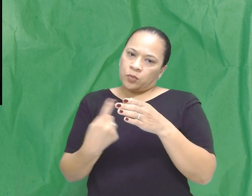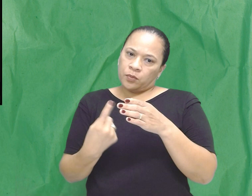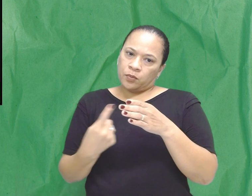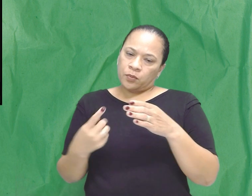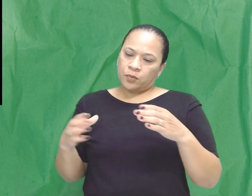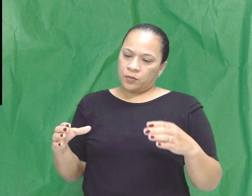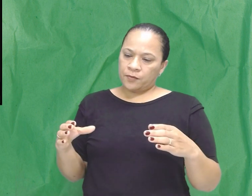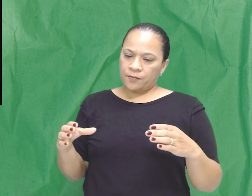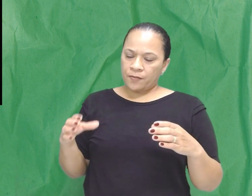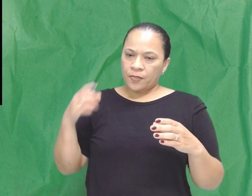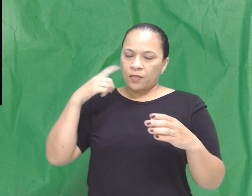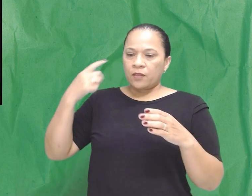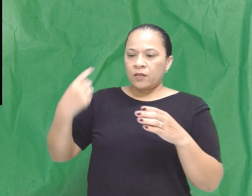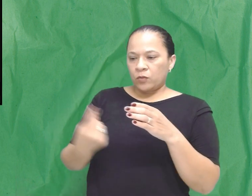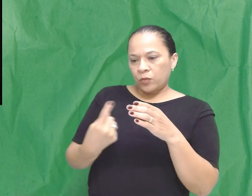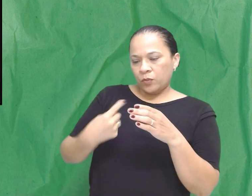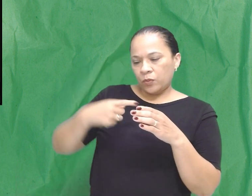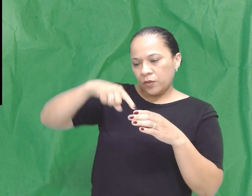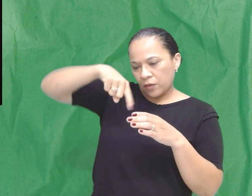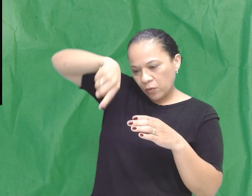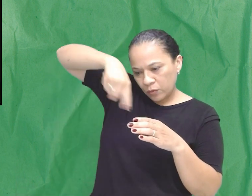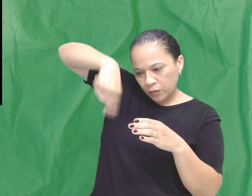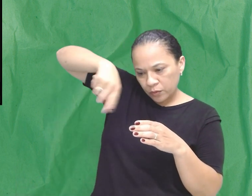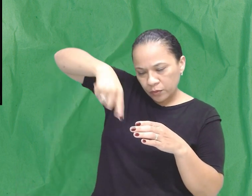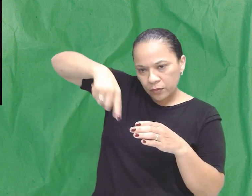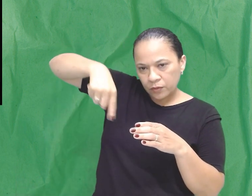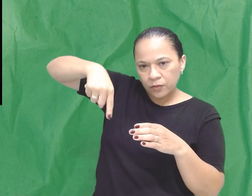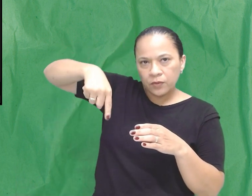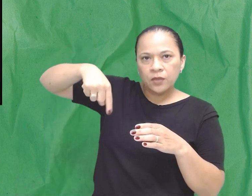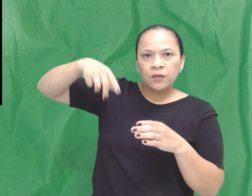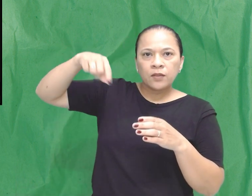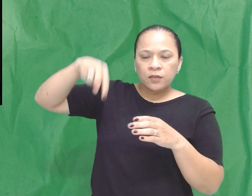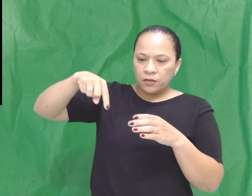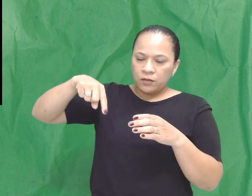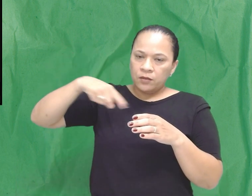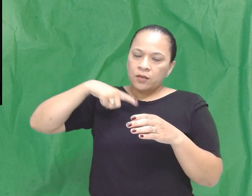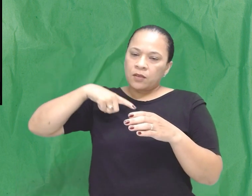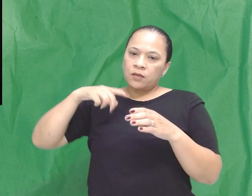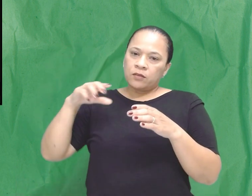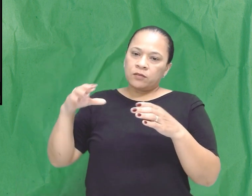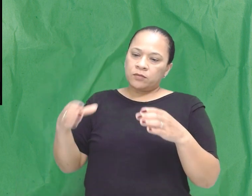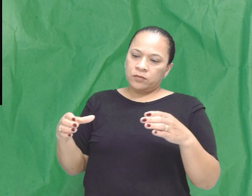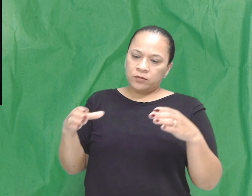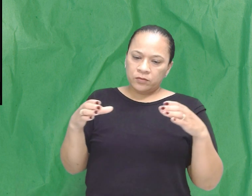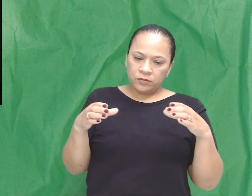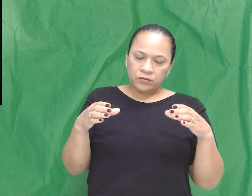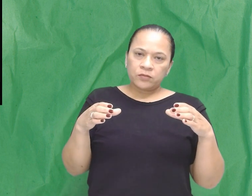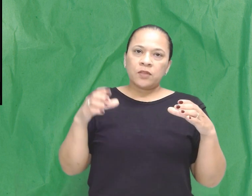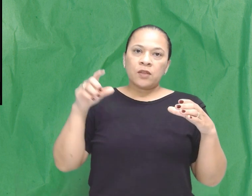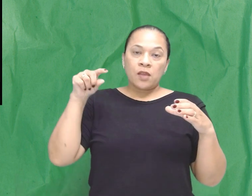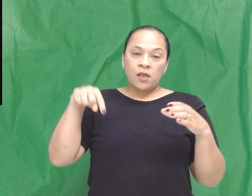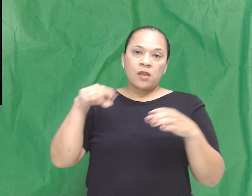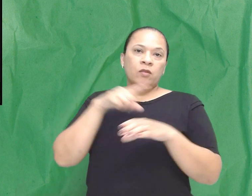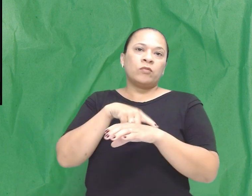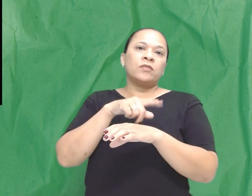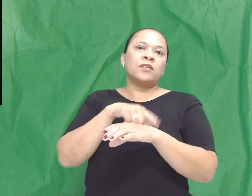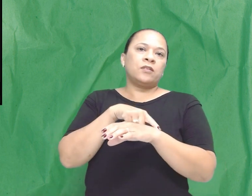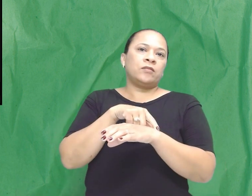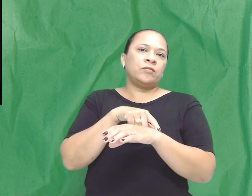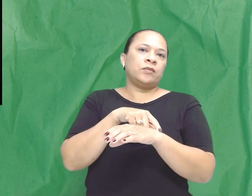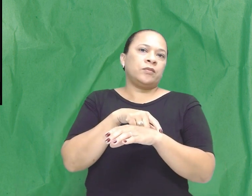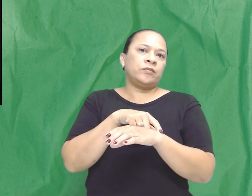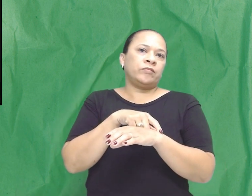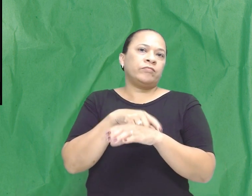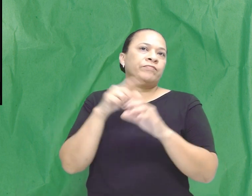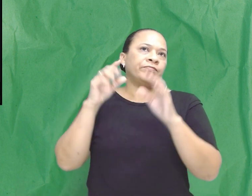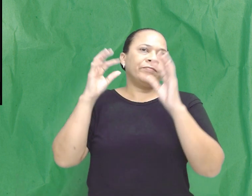ponto do glacê, quando ele sai da batedeira, já é um ponto que algumas pessoas utilizam durante o tempo que estão confeitando biscoito. Então pode ser